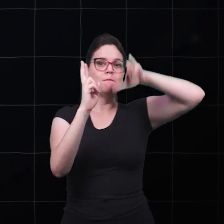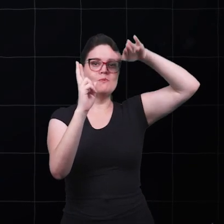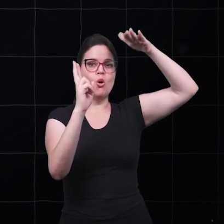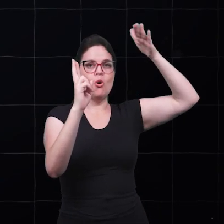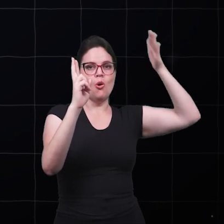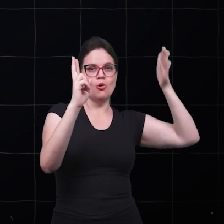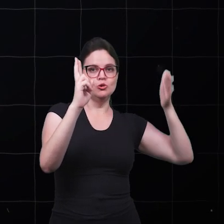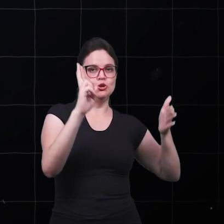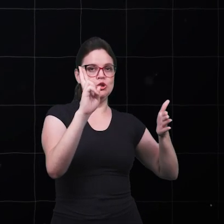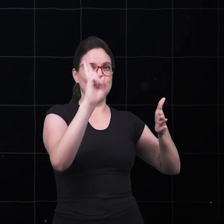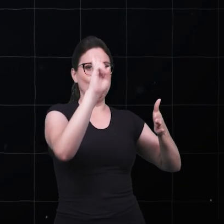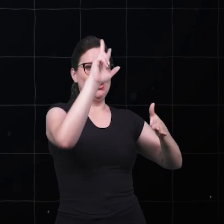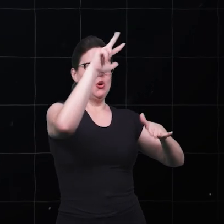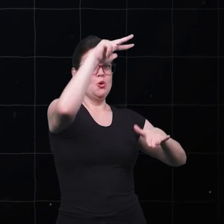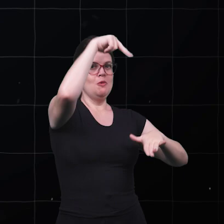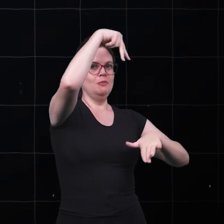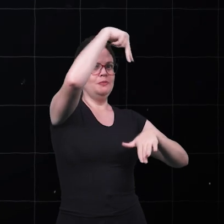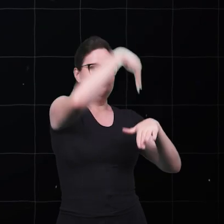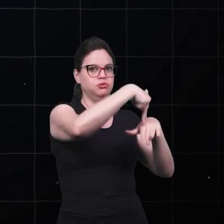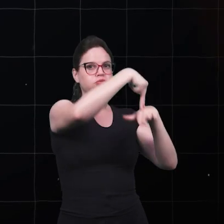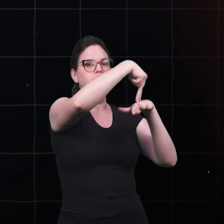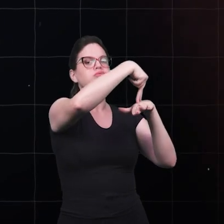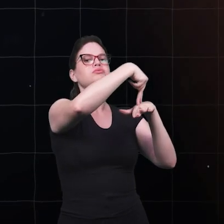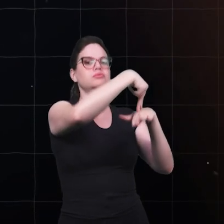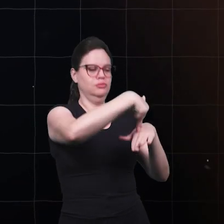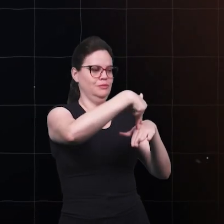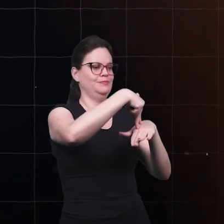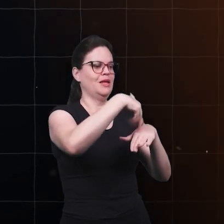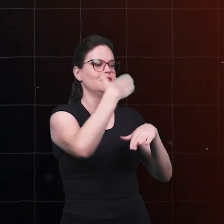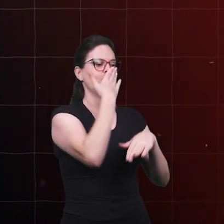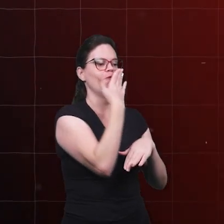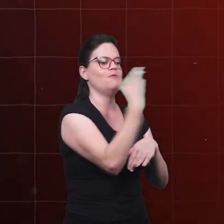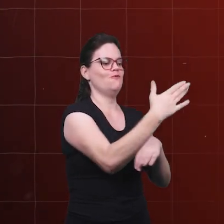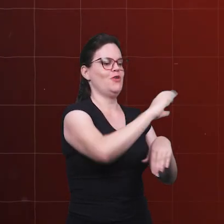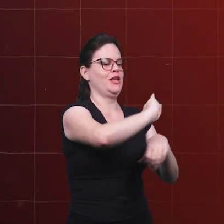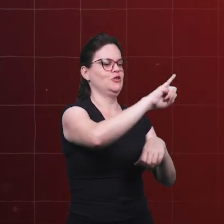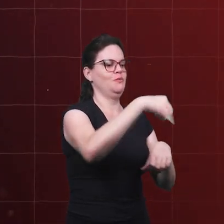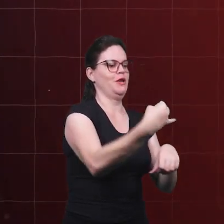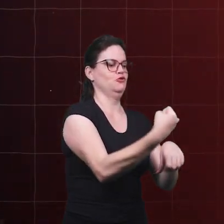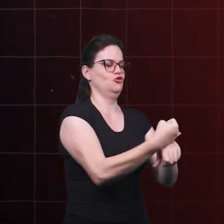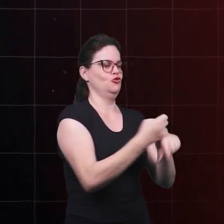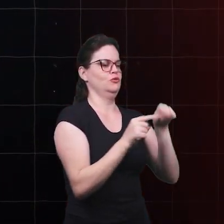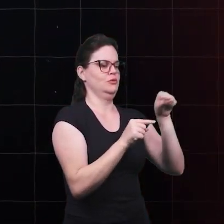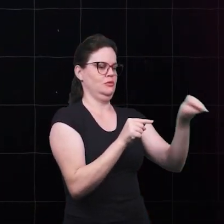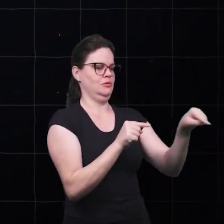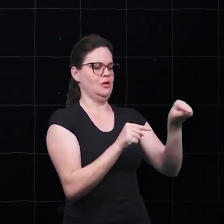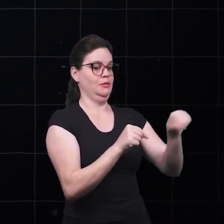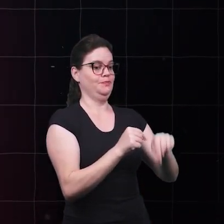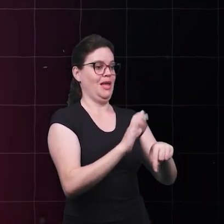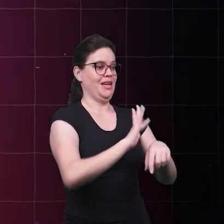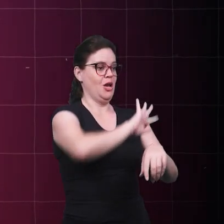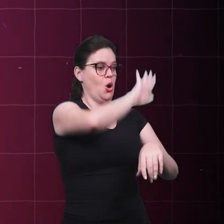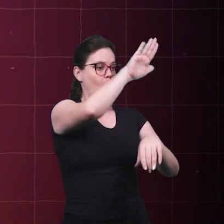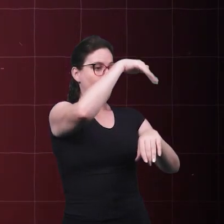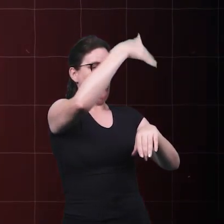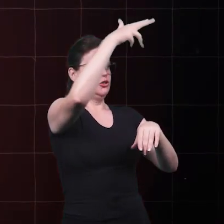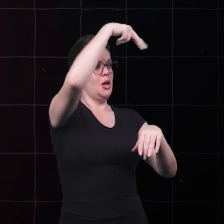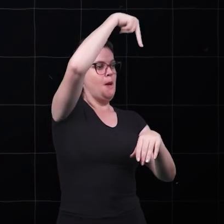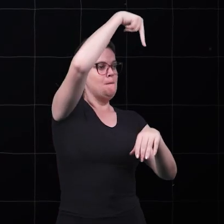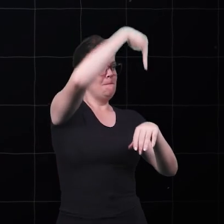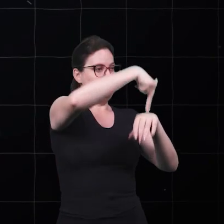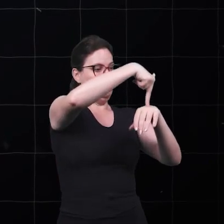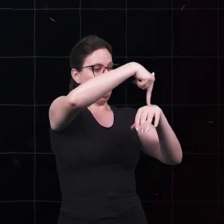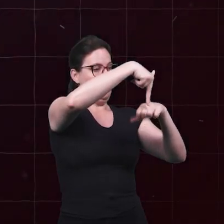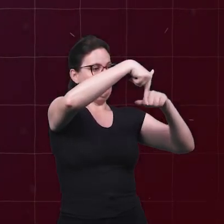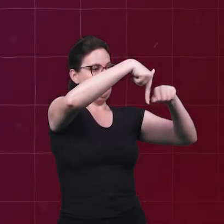pés sobre o Monte das Oliveiras, que está defronte de Jerusalém para o Oriente, e o Monte das Oliveiras será fendido pelo